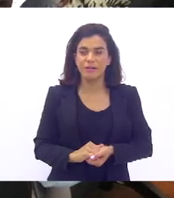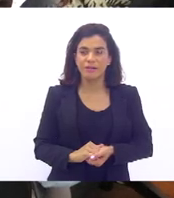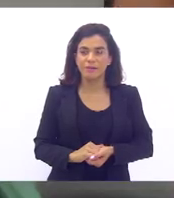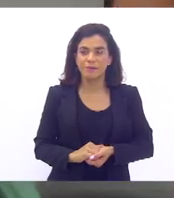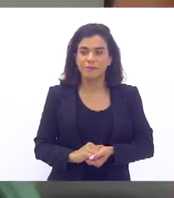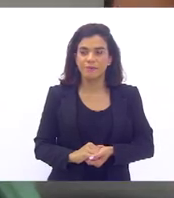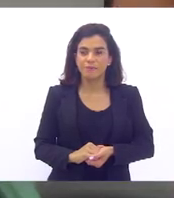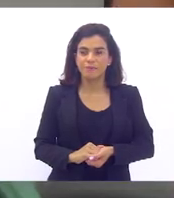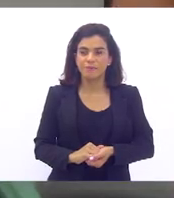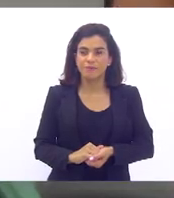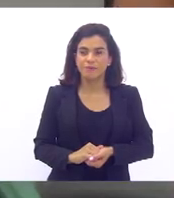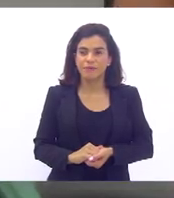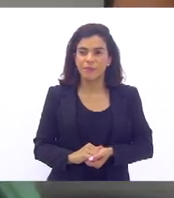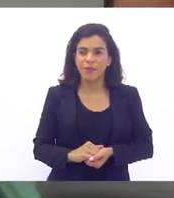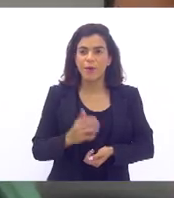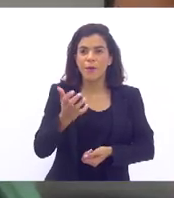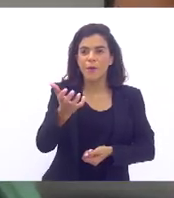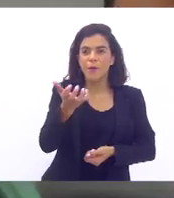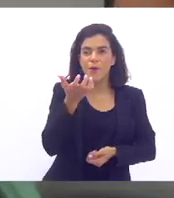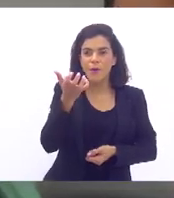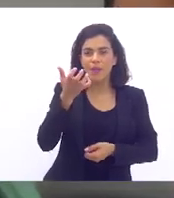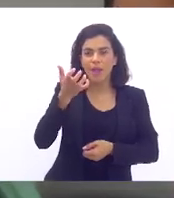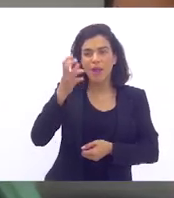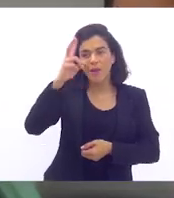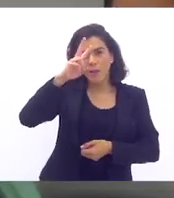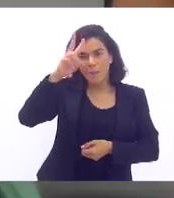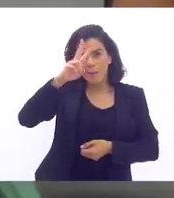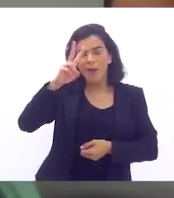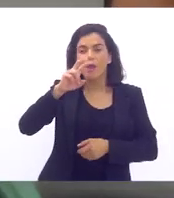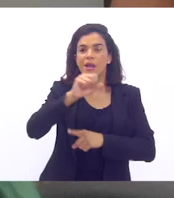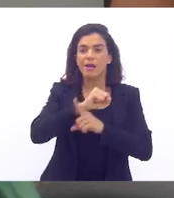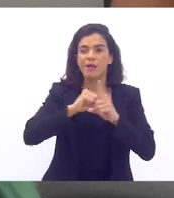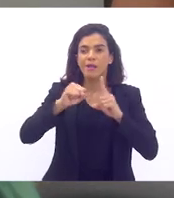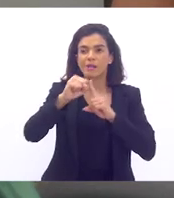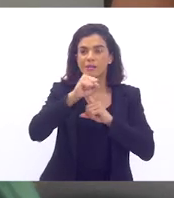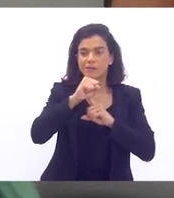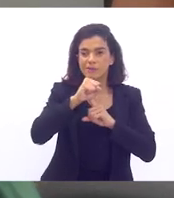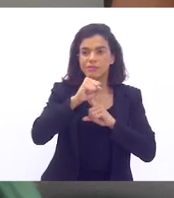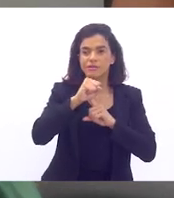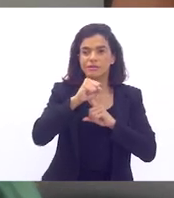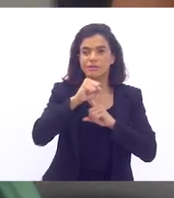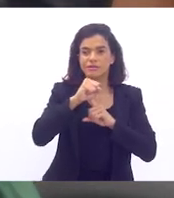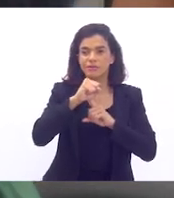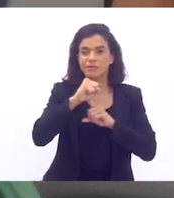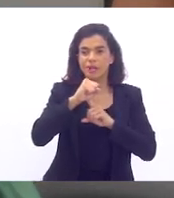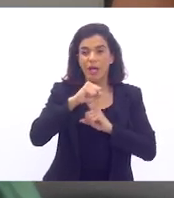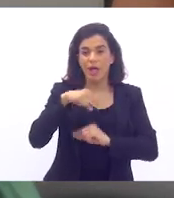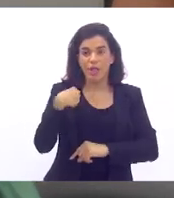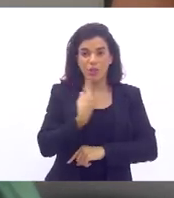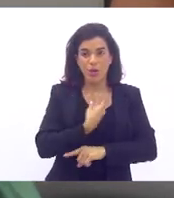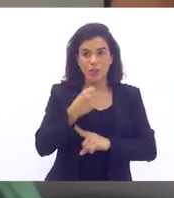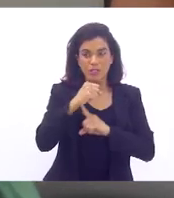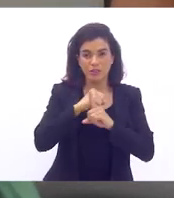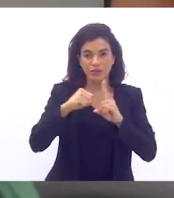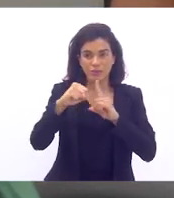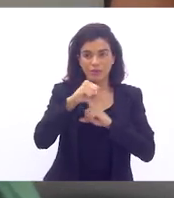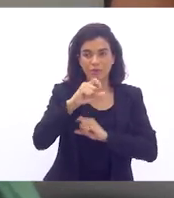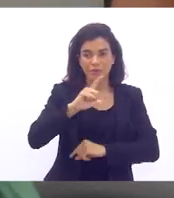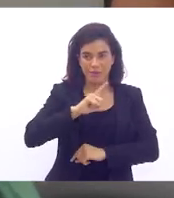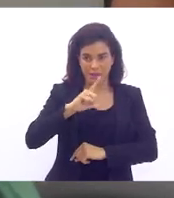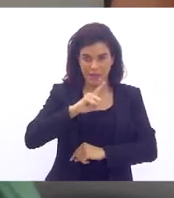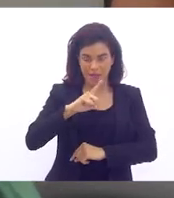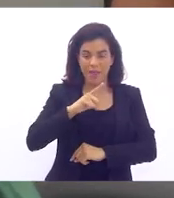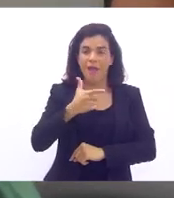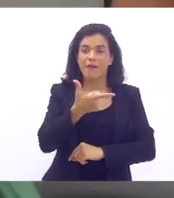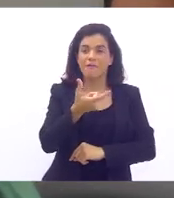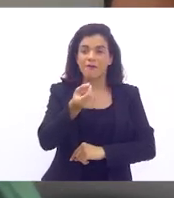eu eu queria lembrar que a sociedade assim a sociedade a nossa sociedade existe há 20